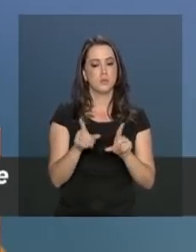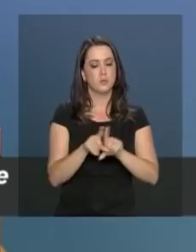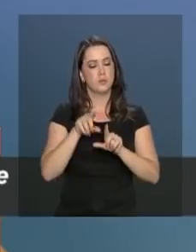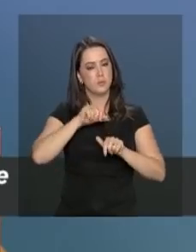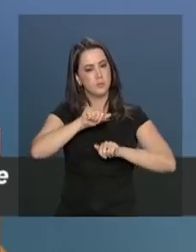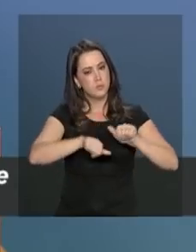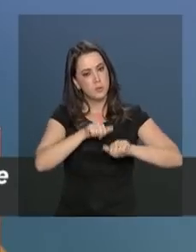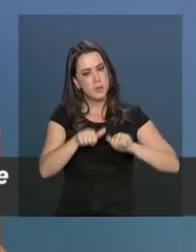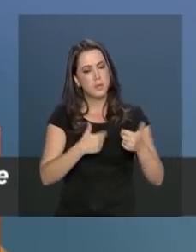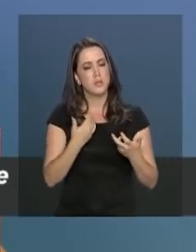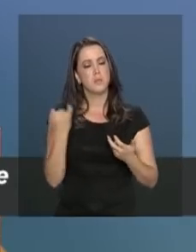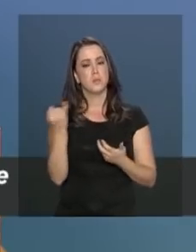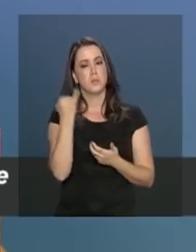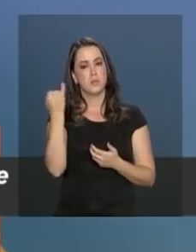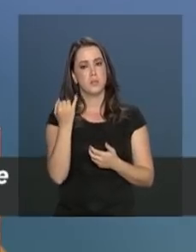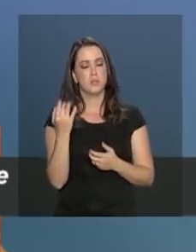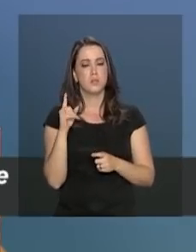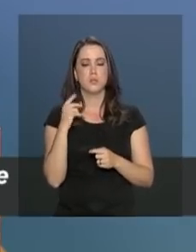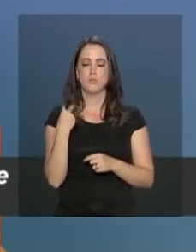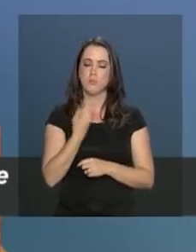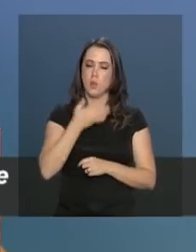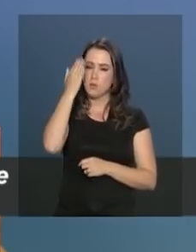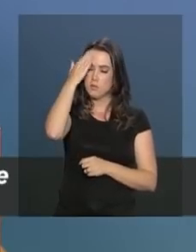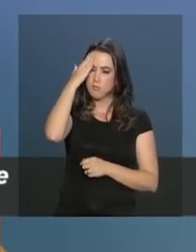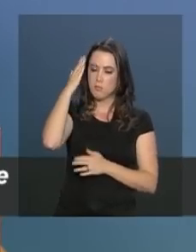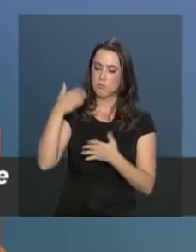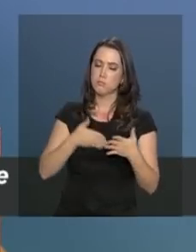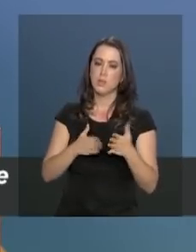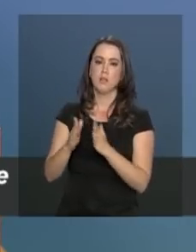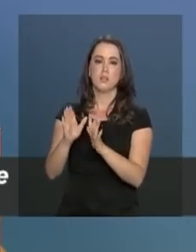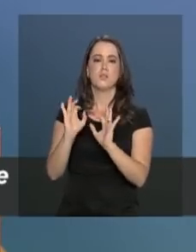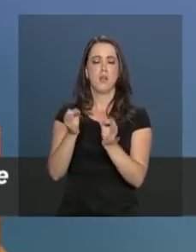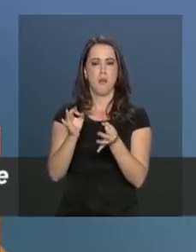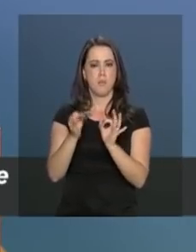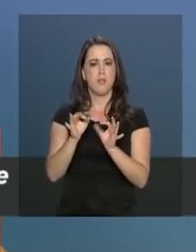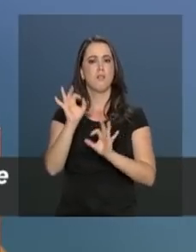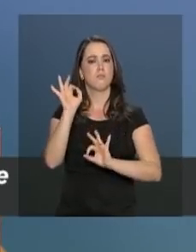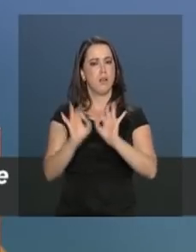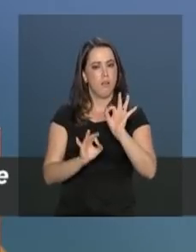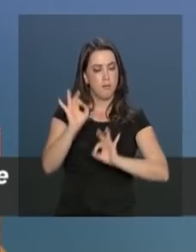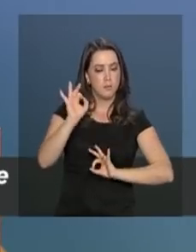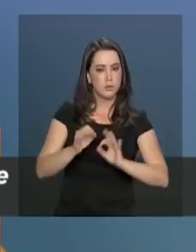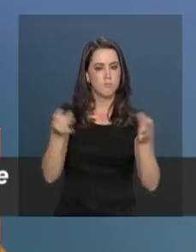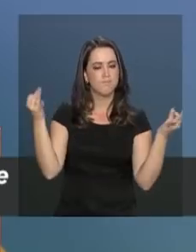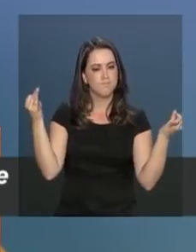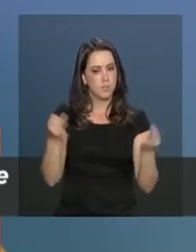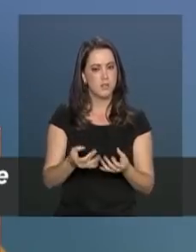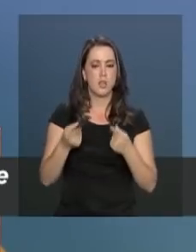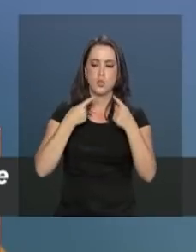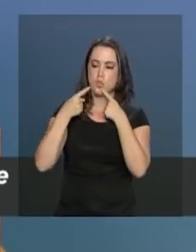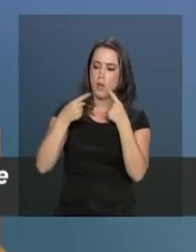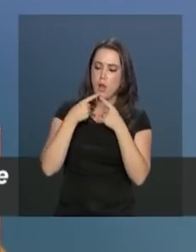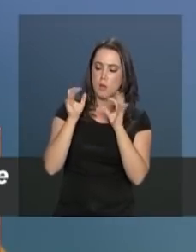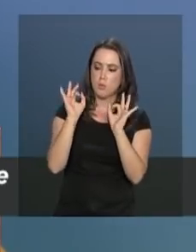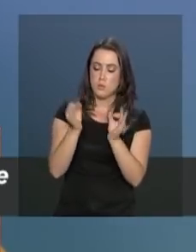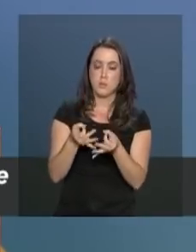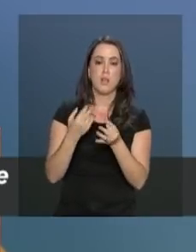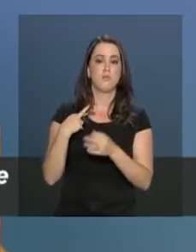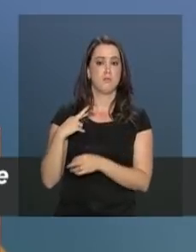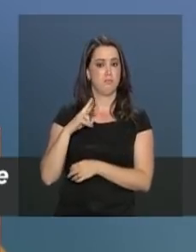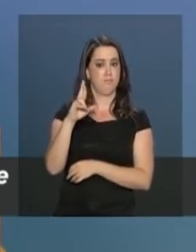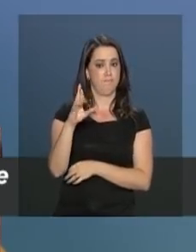bem sucedida convenhamos trilhada com muito método com disciplina com um diálogo e